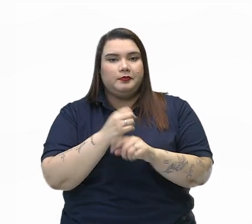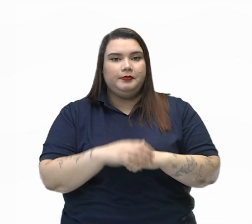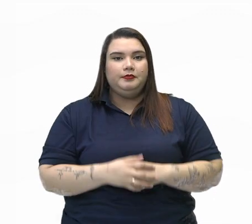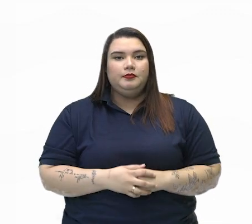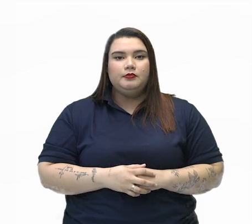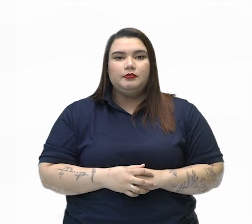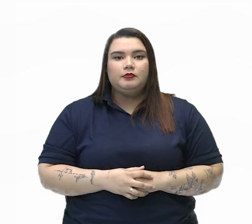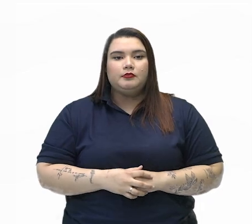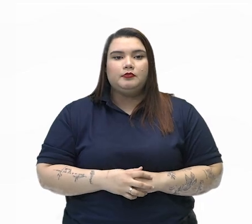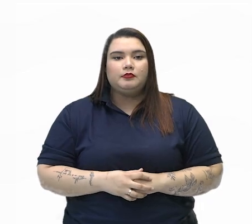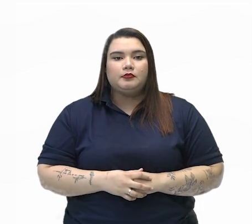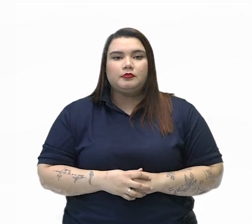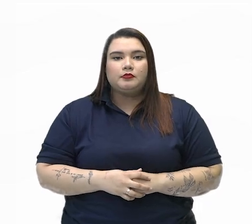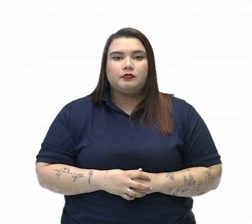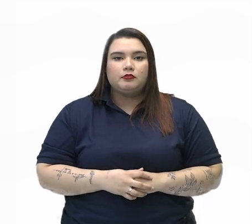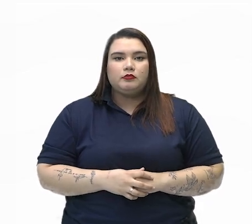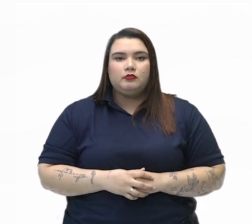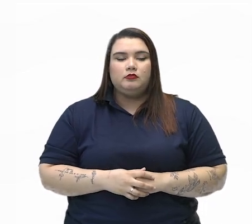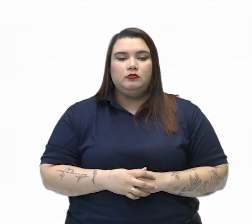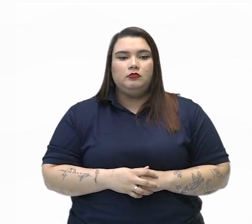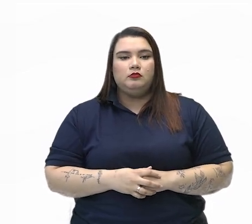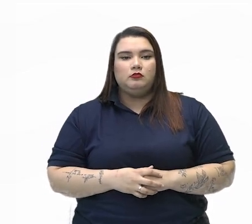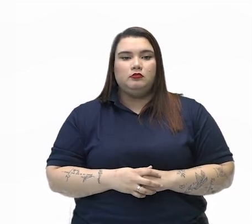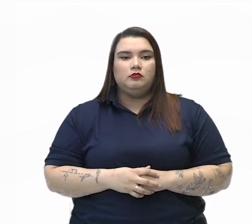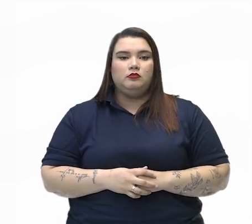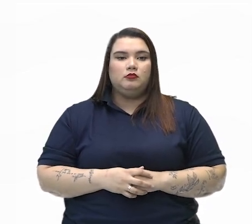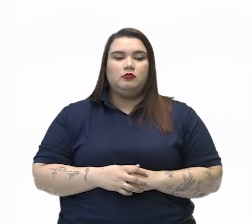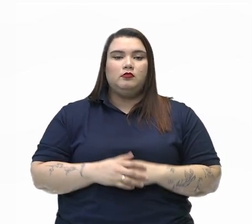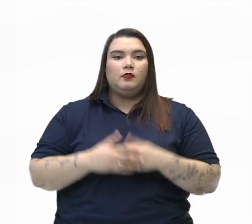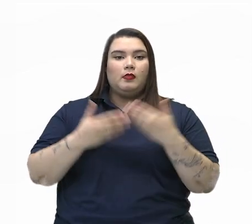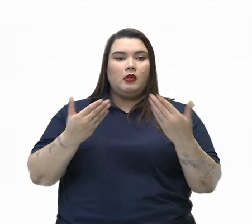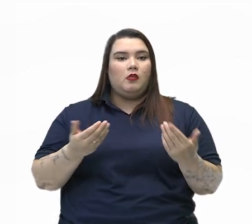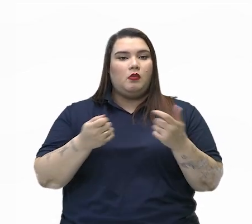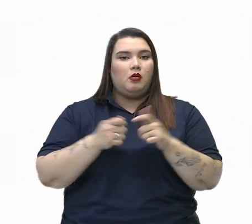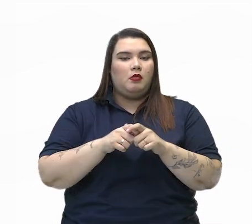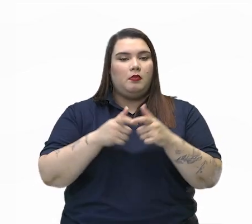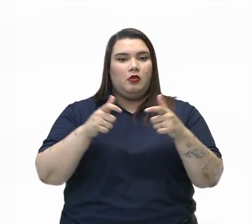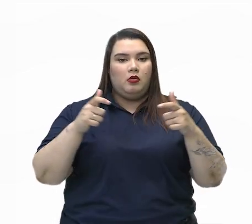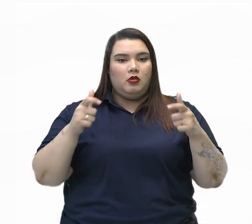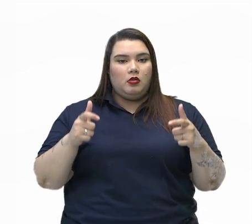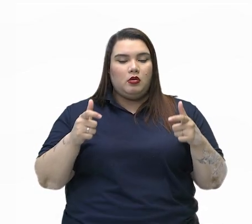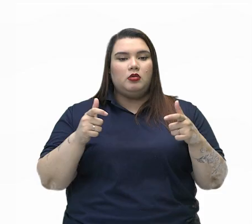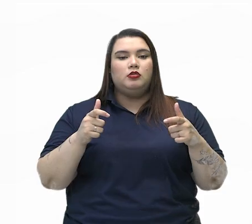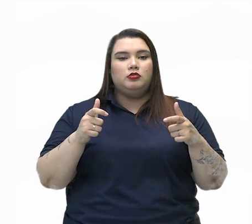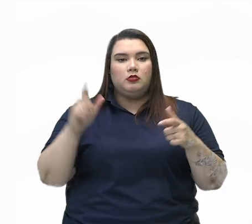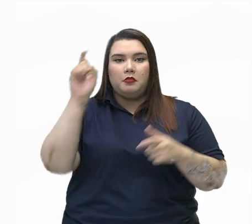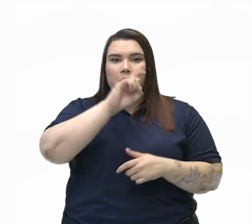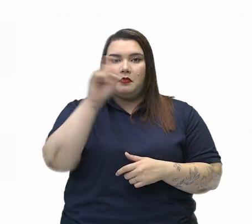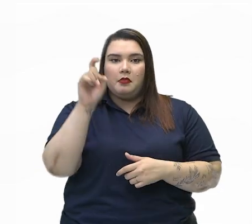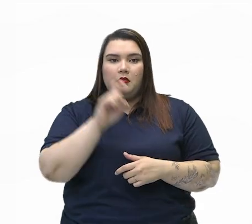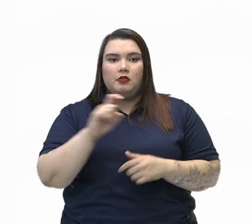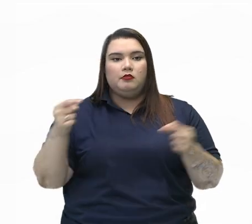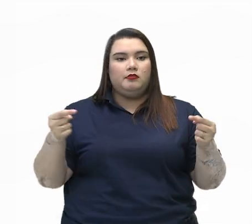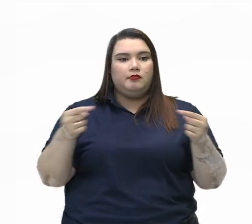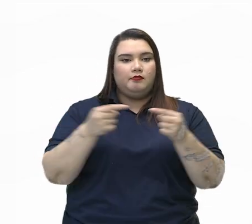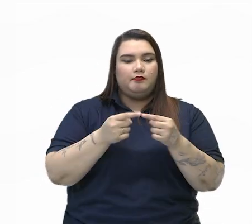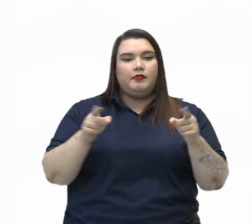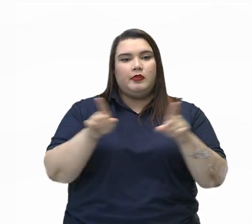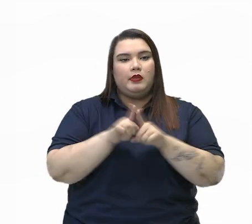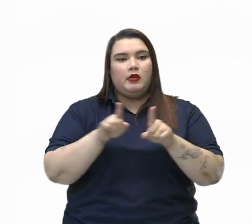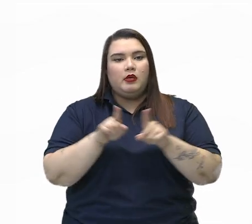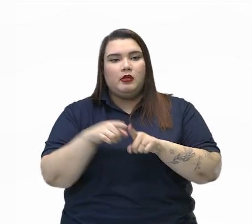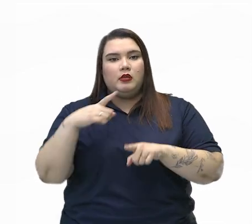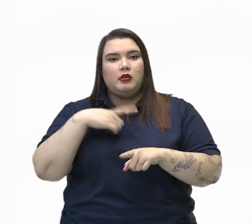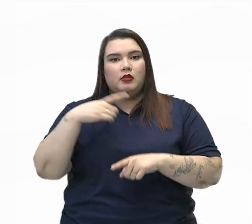consciência social. Então, muitos grafiteiros, com suas obras individuais, também